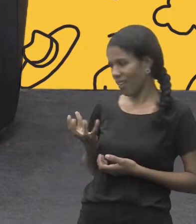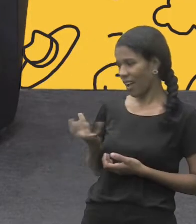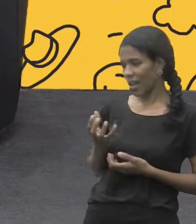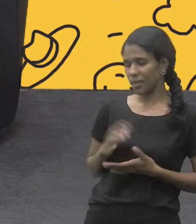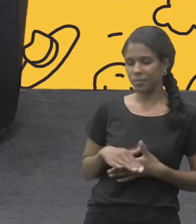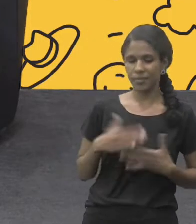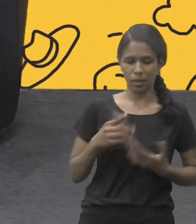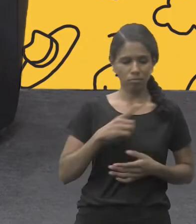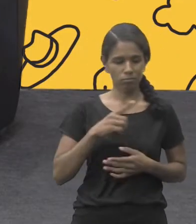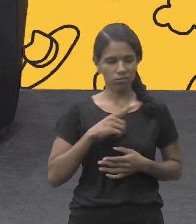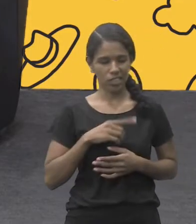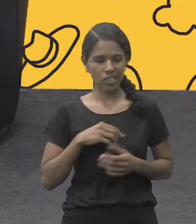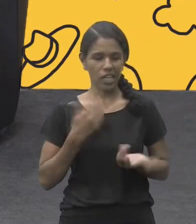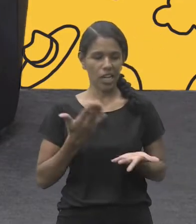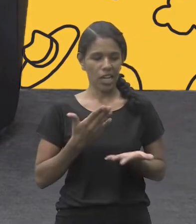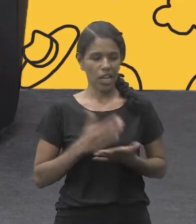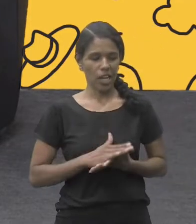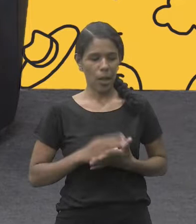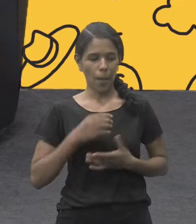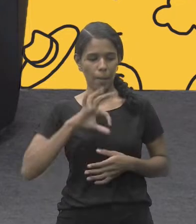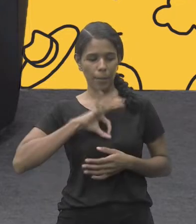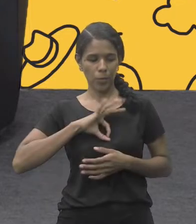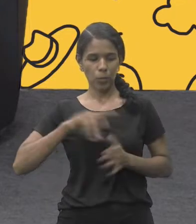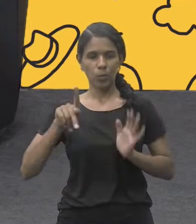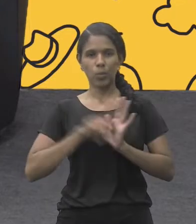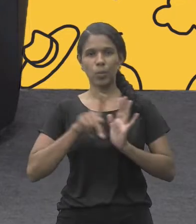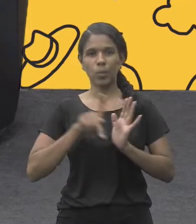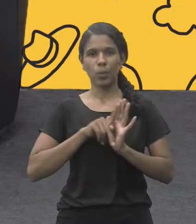do mundial. Coloca no seu pescoço aí pra você ver.